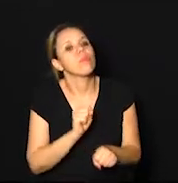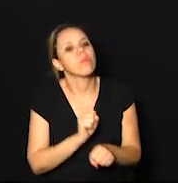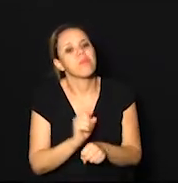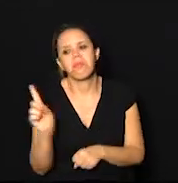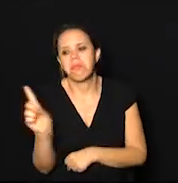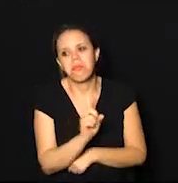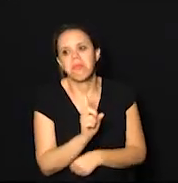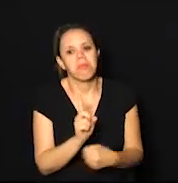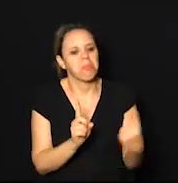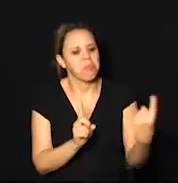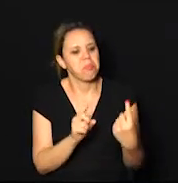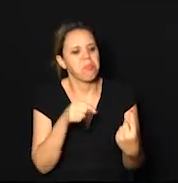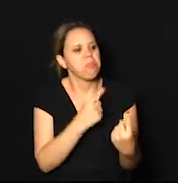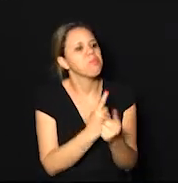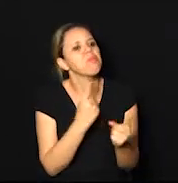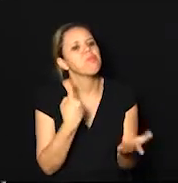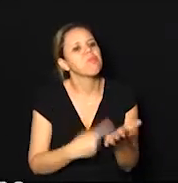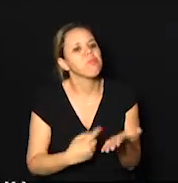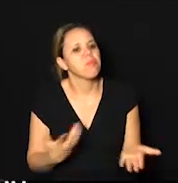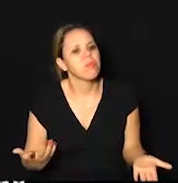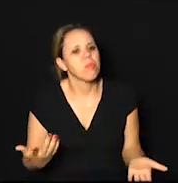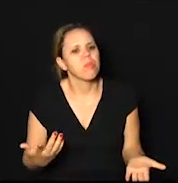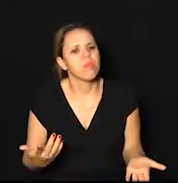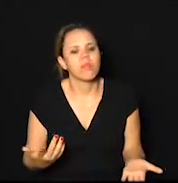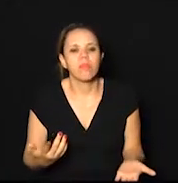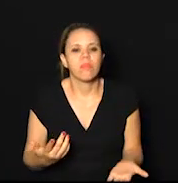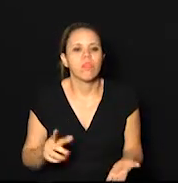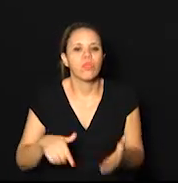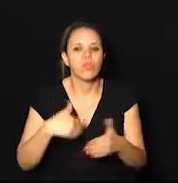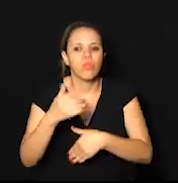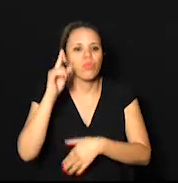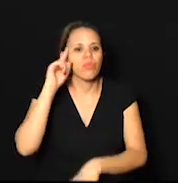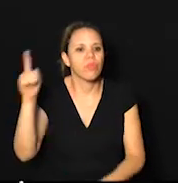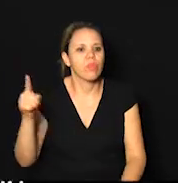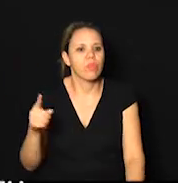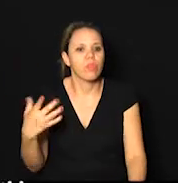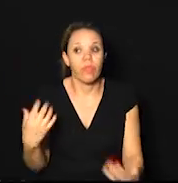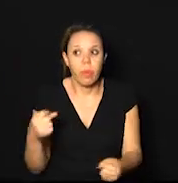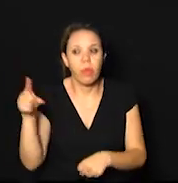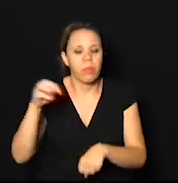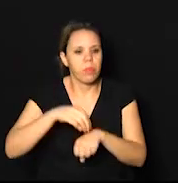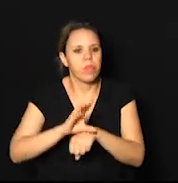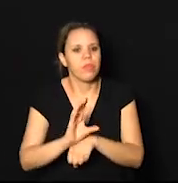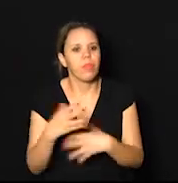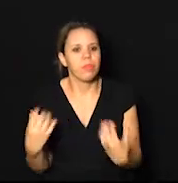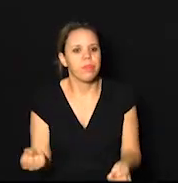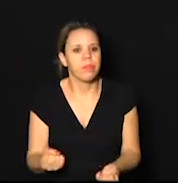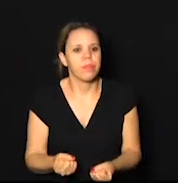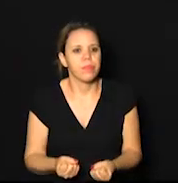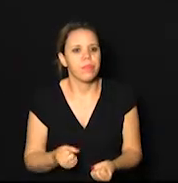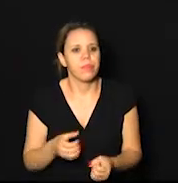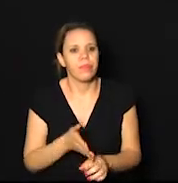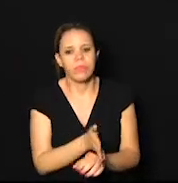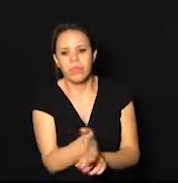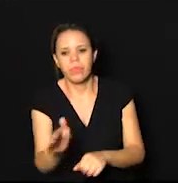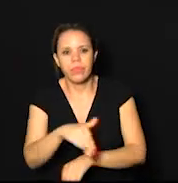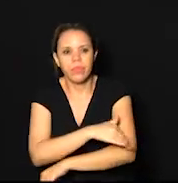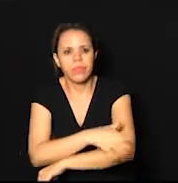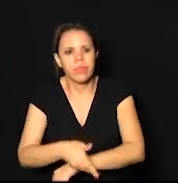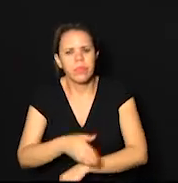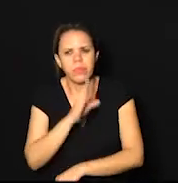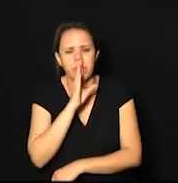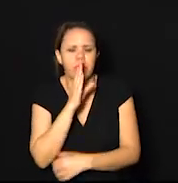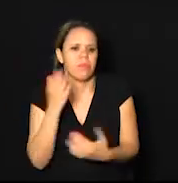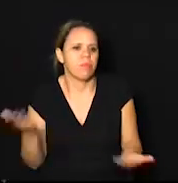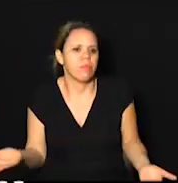ele não apareceu aí no outro dia eu só não falo só querem virar a roupa ele